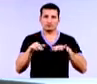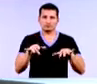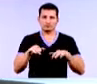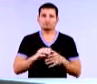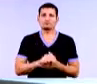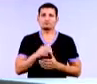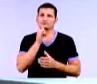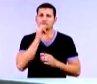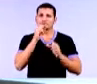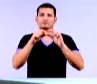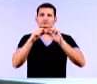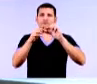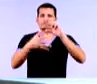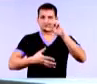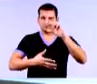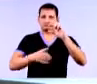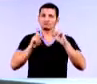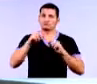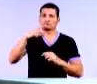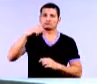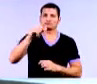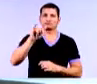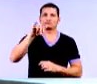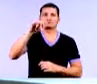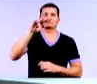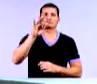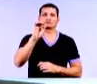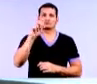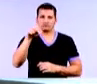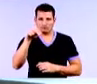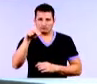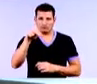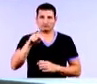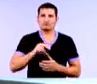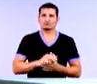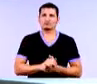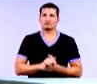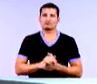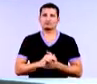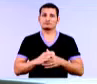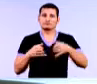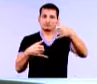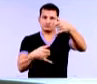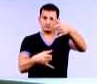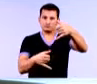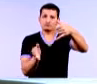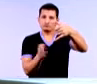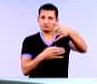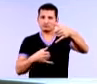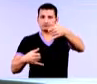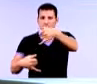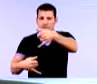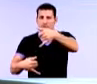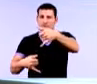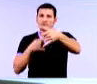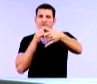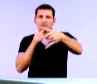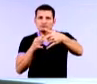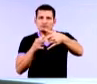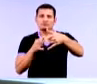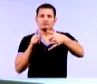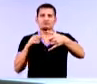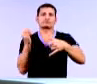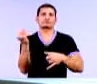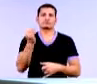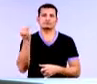Google, por exemplo, é desenvolvido em Python. E a indentação, se não tiver sido indentado, é